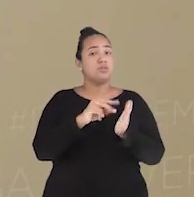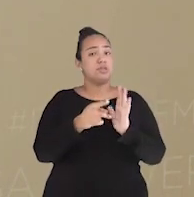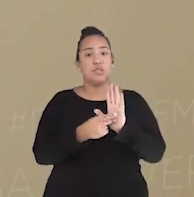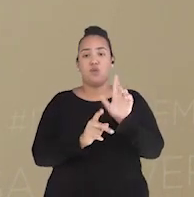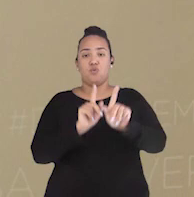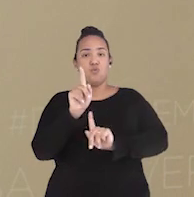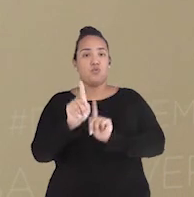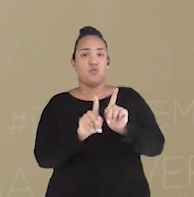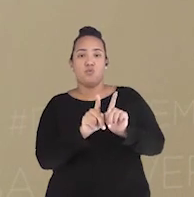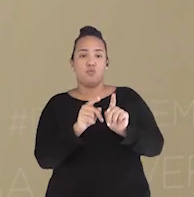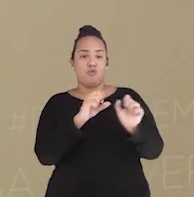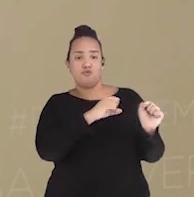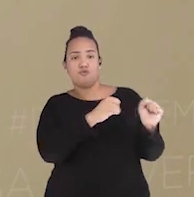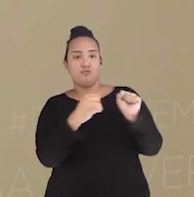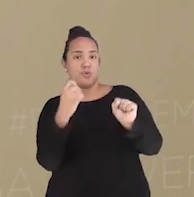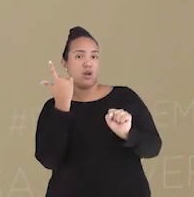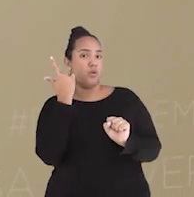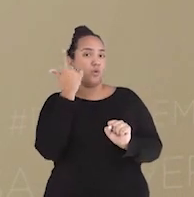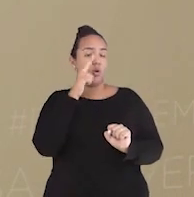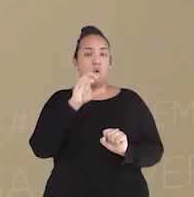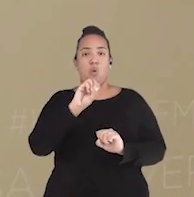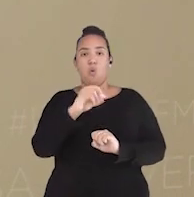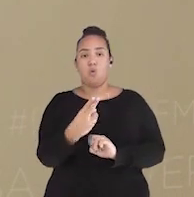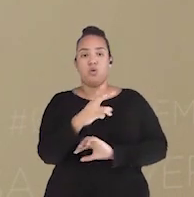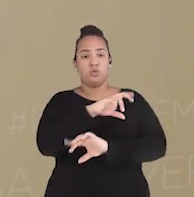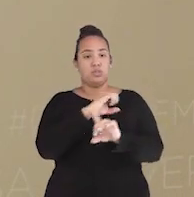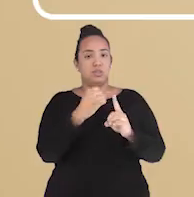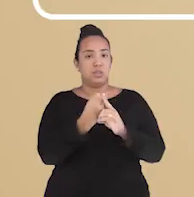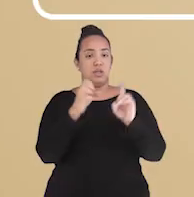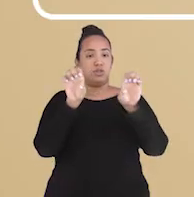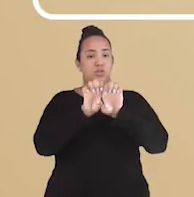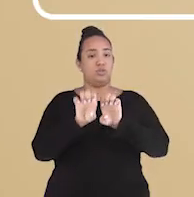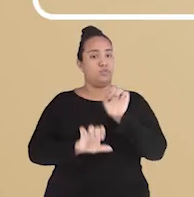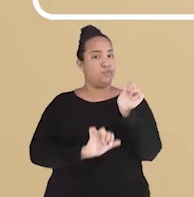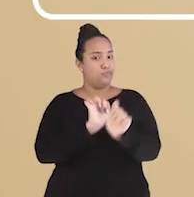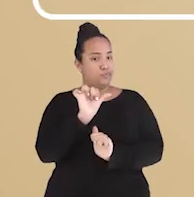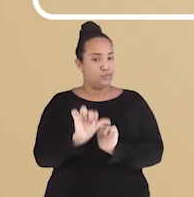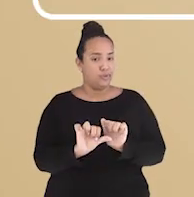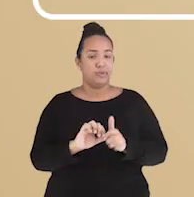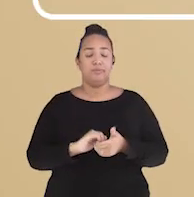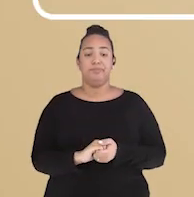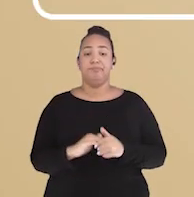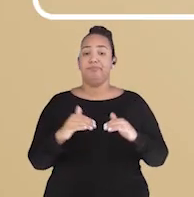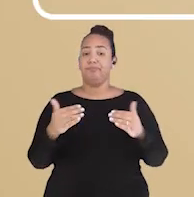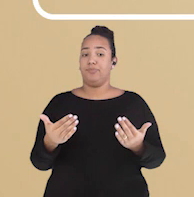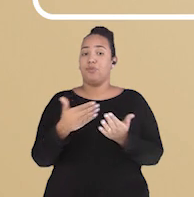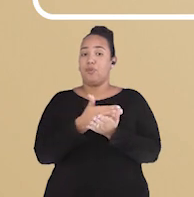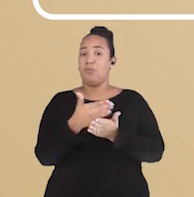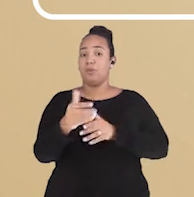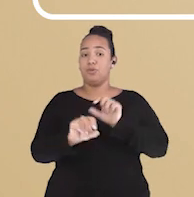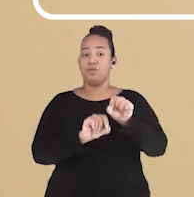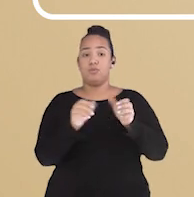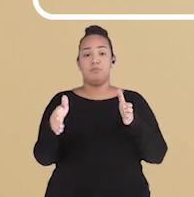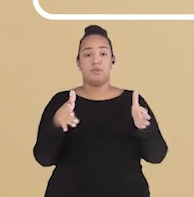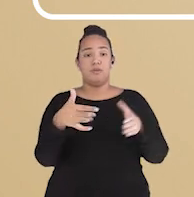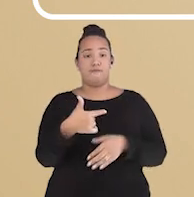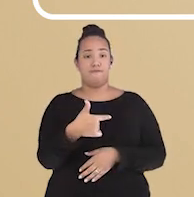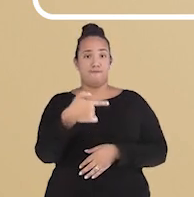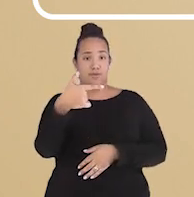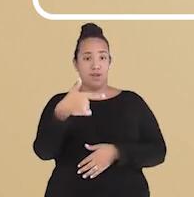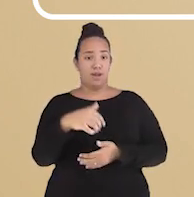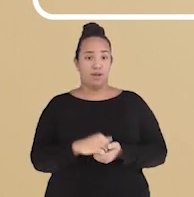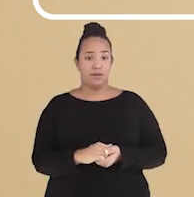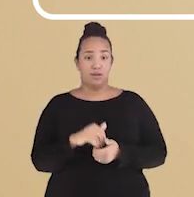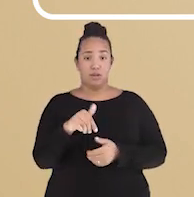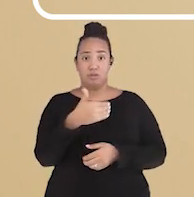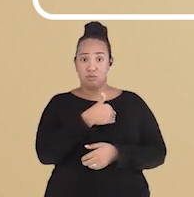nem mudanças radicais nas estruturas sociais do país. Tem início a Era Vargas. Getúlio Vargas fica no poder